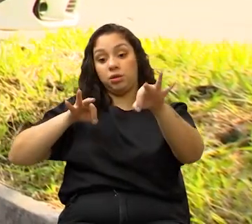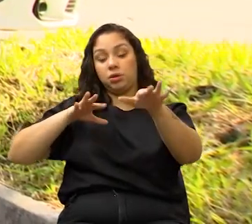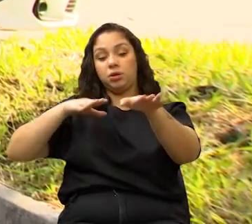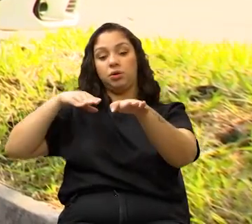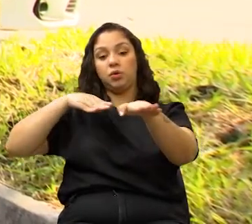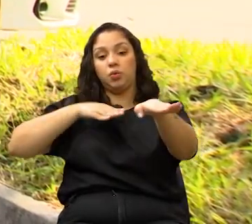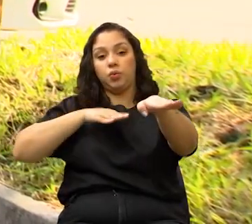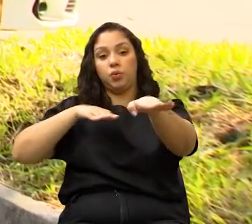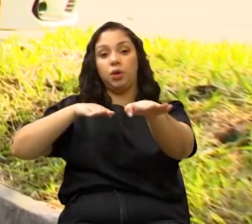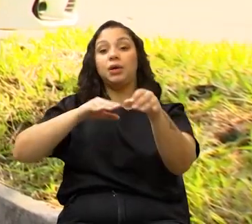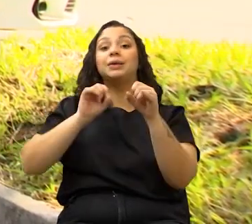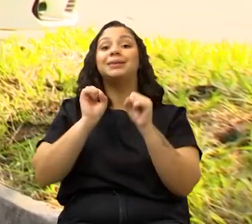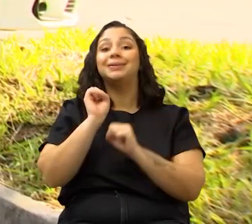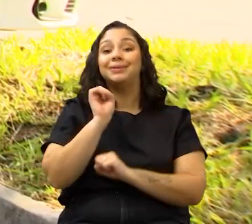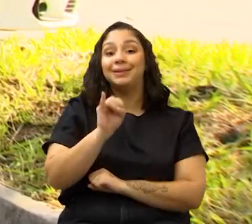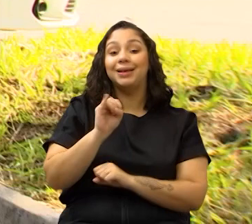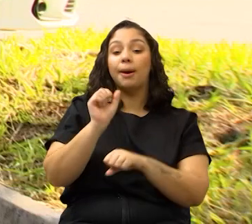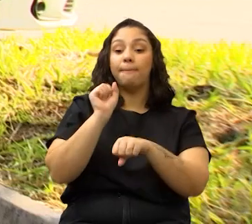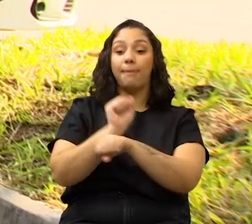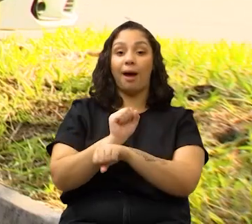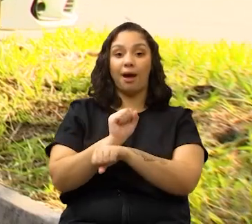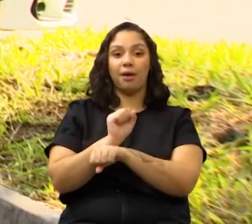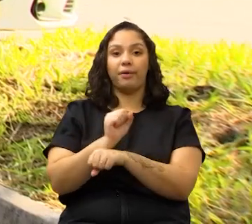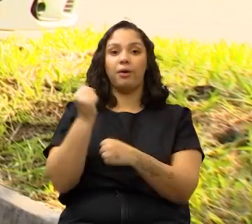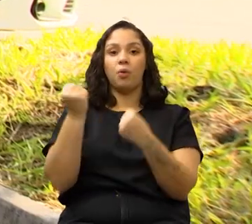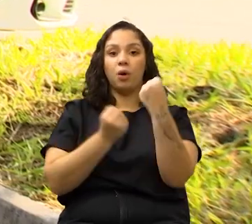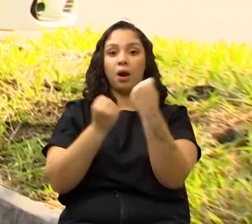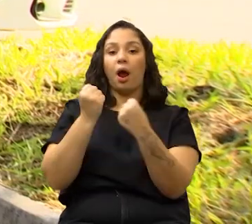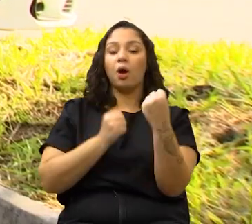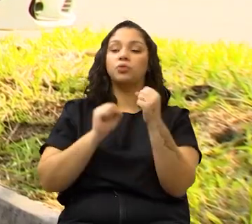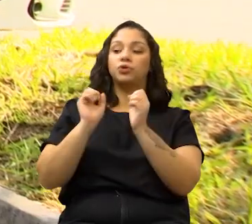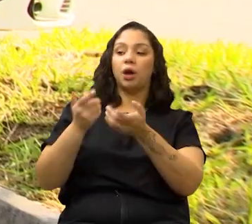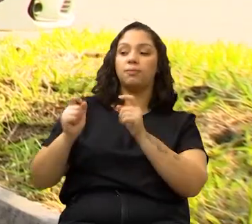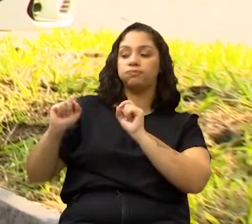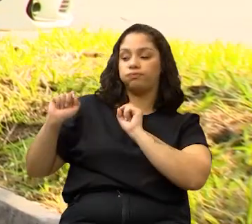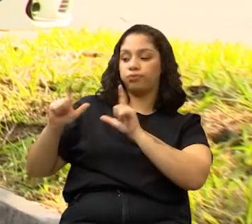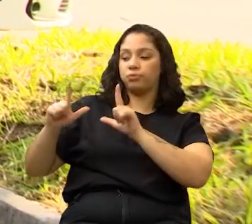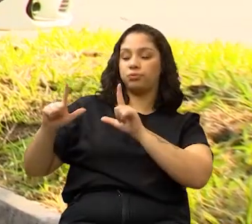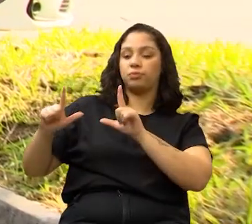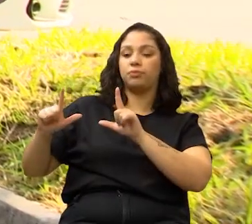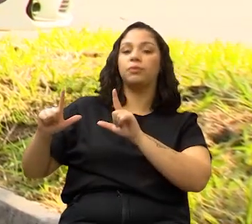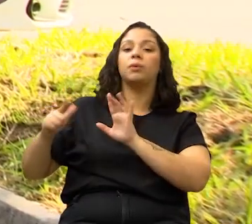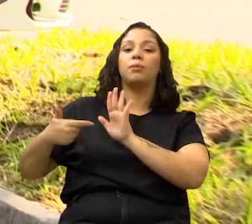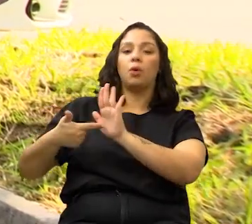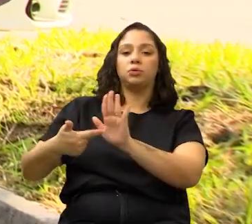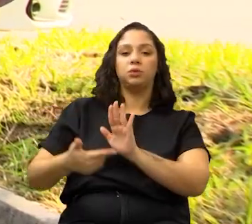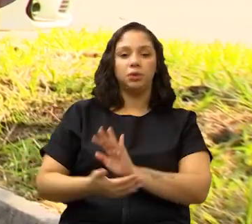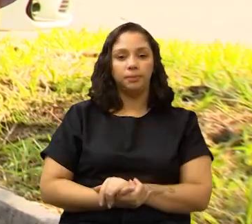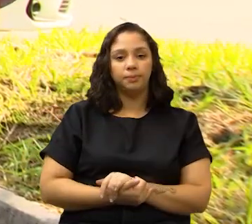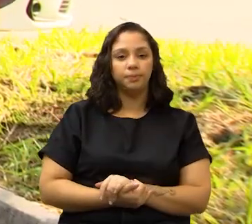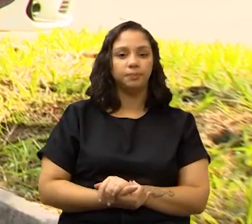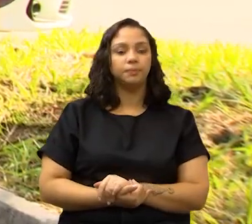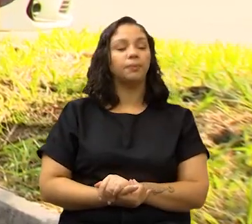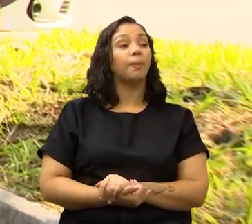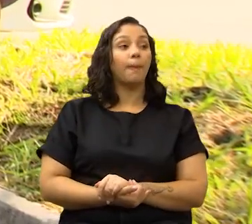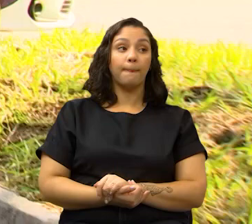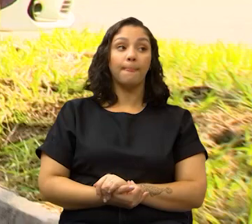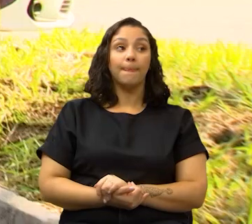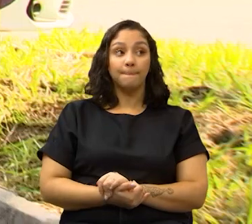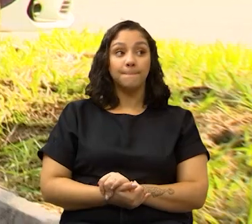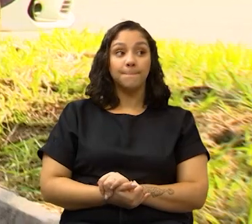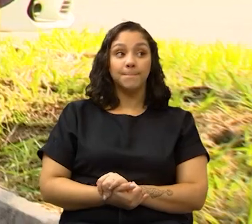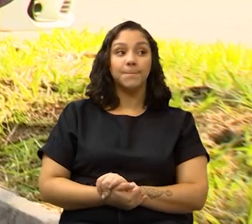o veículo, procure sinalizar imediatamente. Bom,